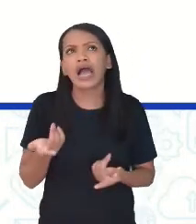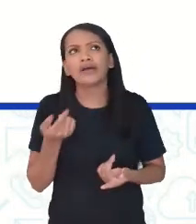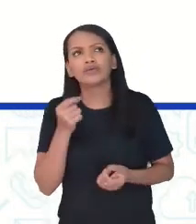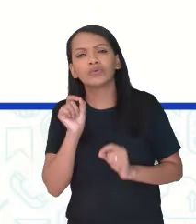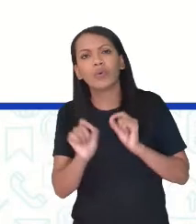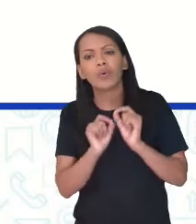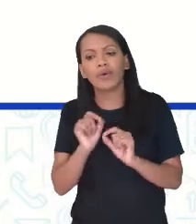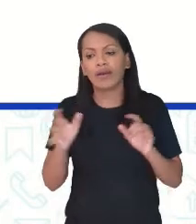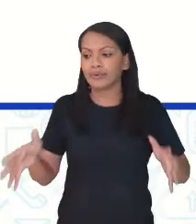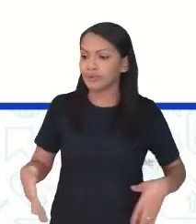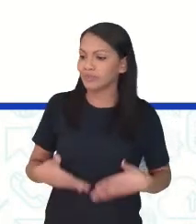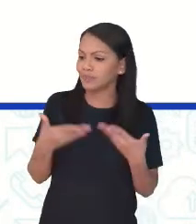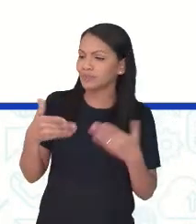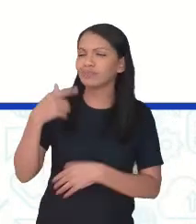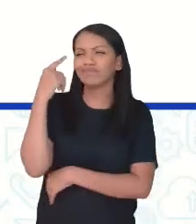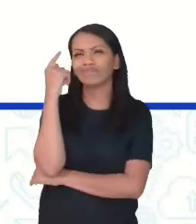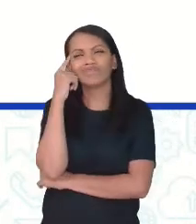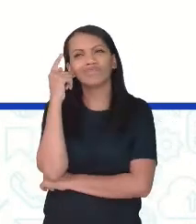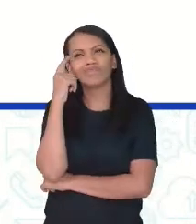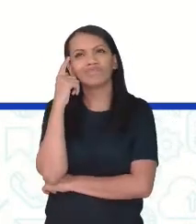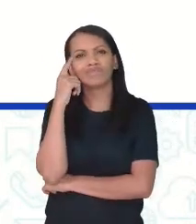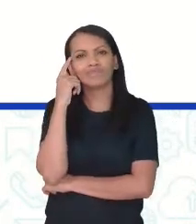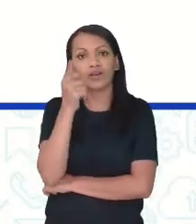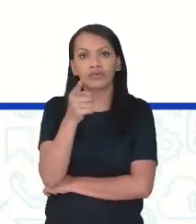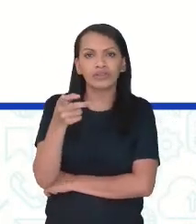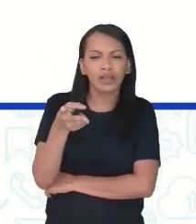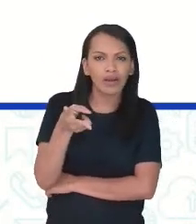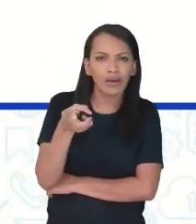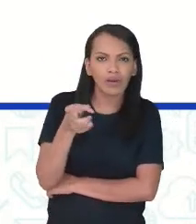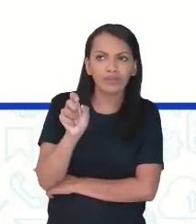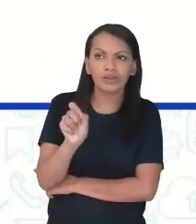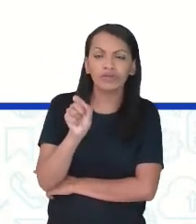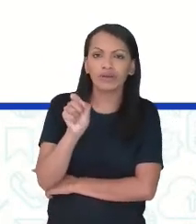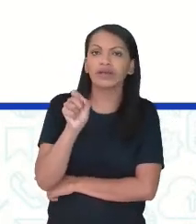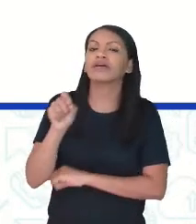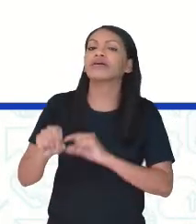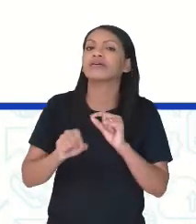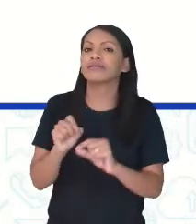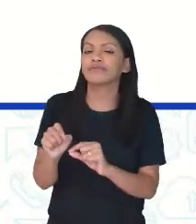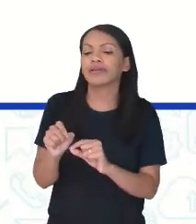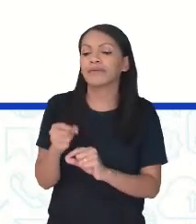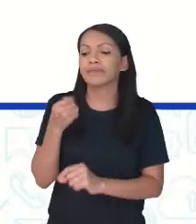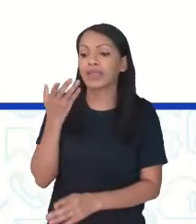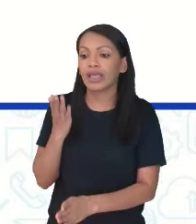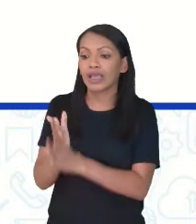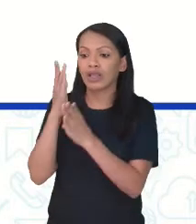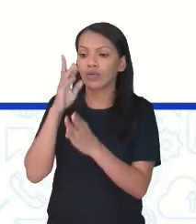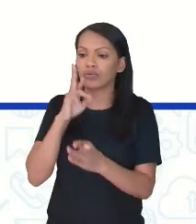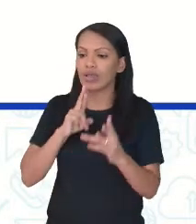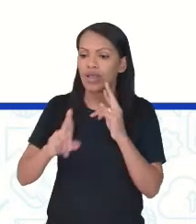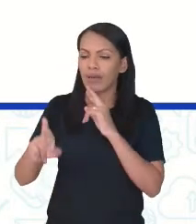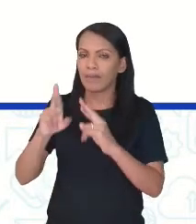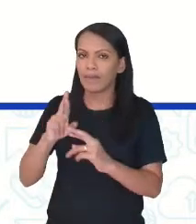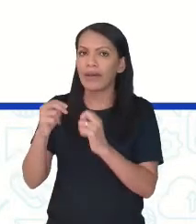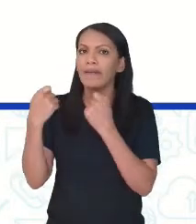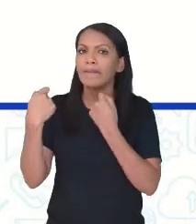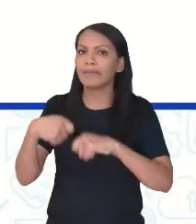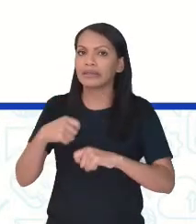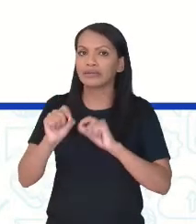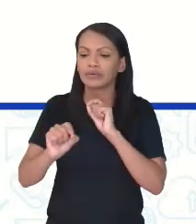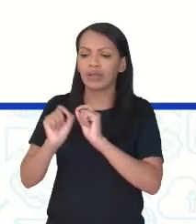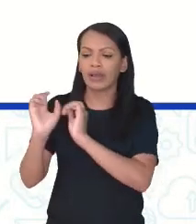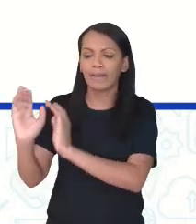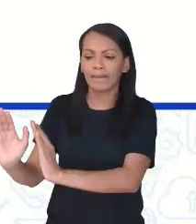bastante intuitiva, certo? Então, pode observar que para você resolver um problema, você tem que seguir alguns passos. Quais